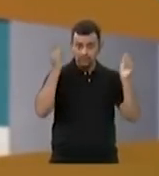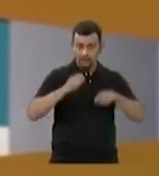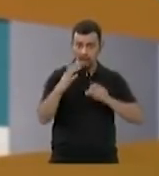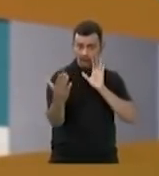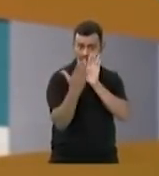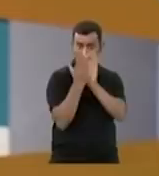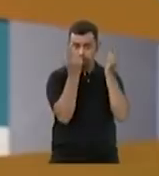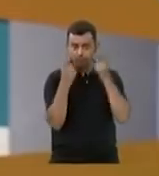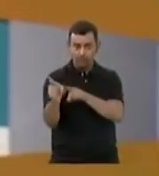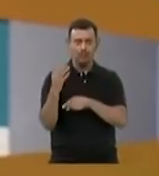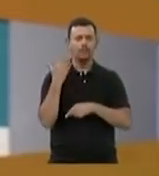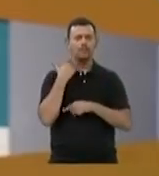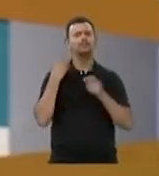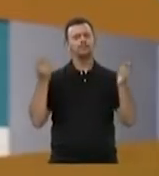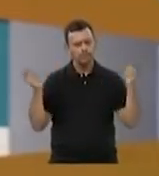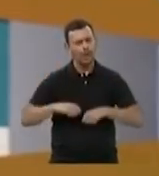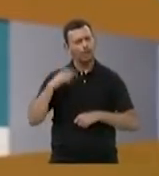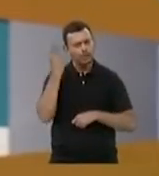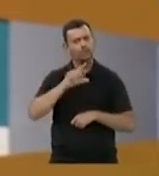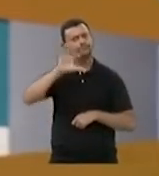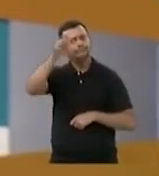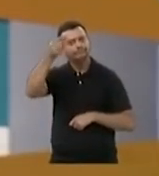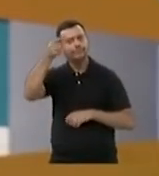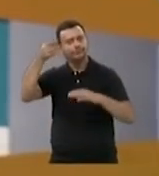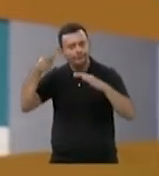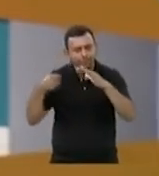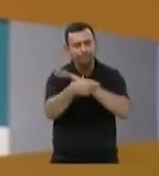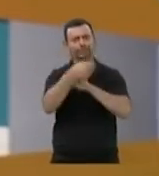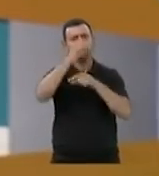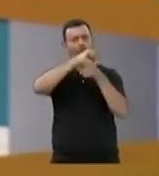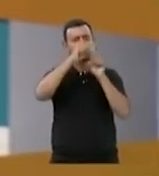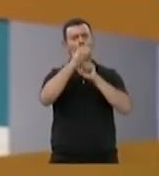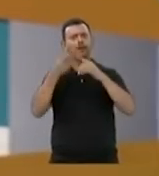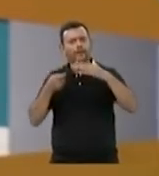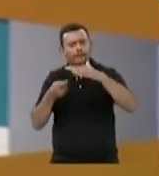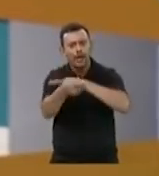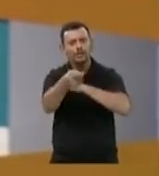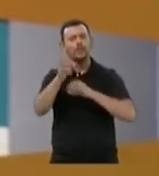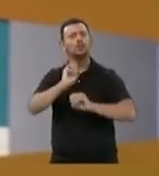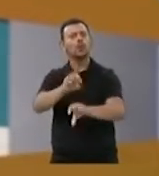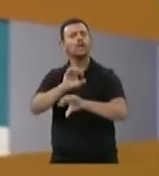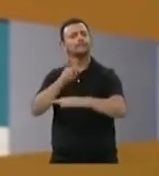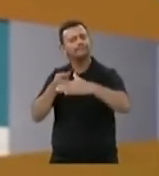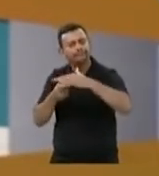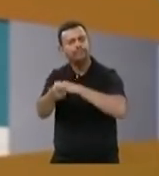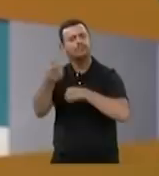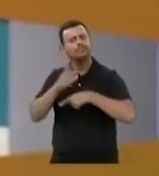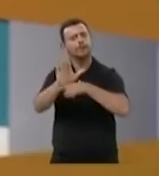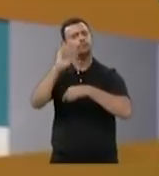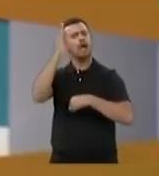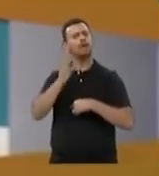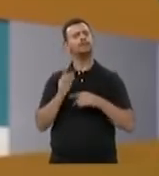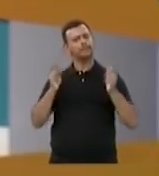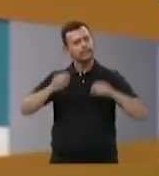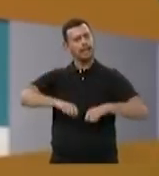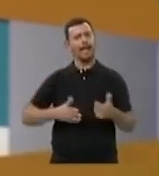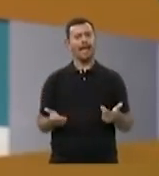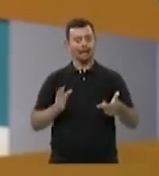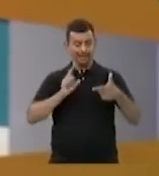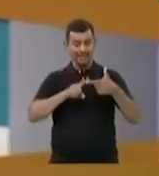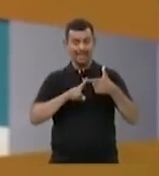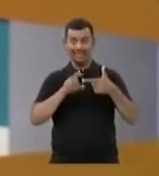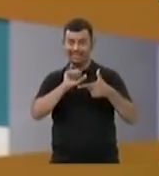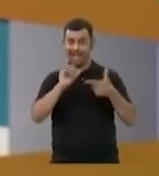investir no social de investir em educação saúde moradia popular em tudo o que o brasil precisa e segundo baixando juros que